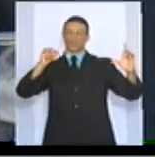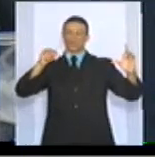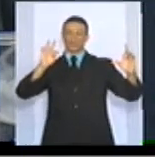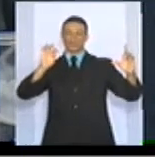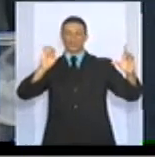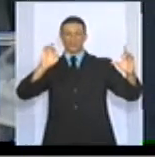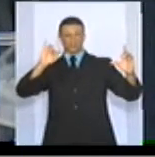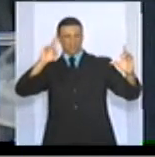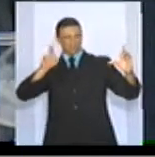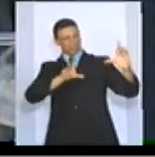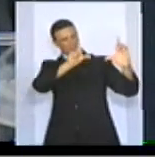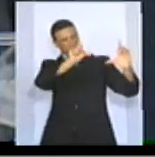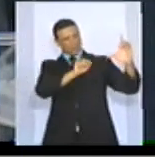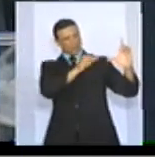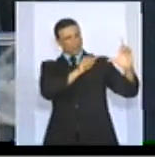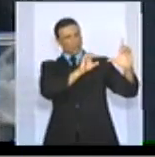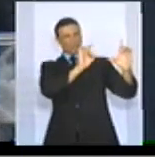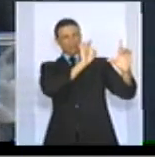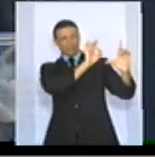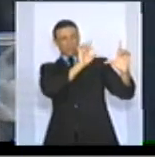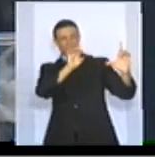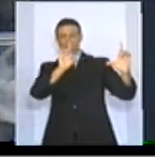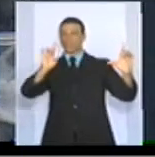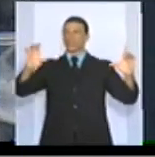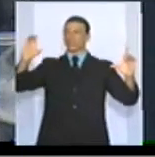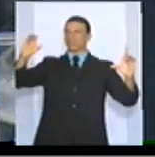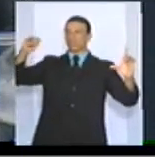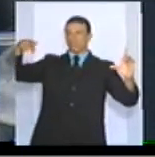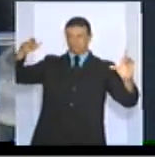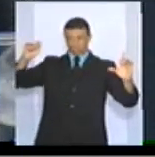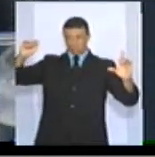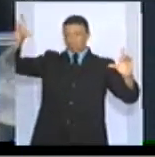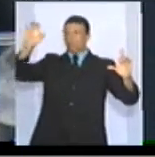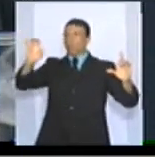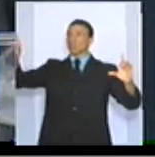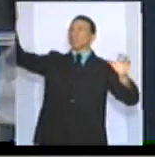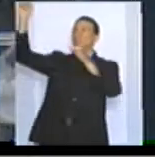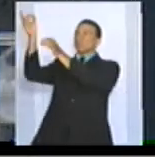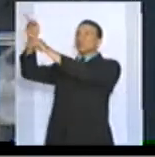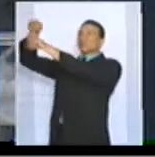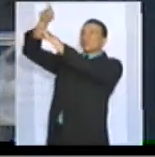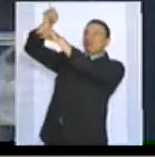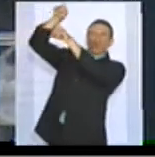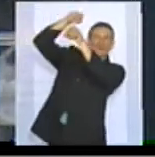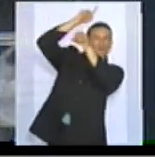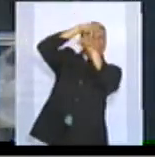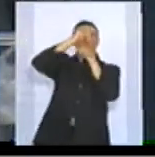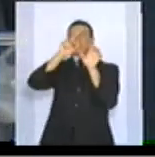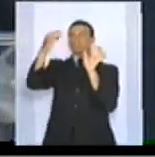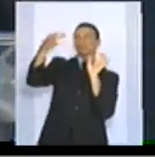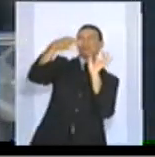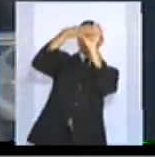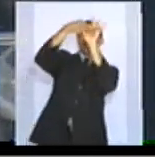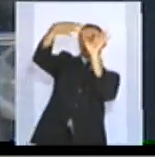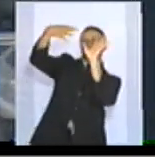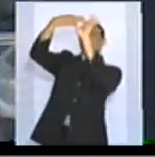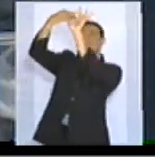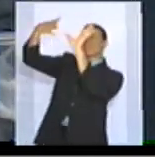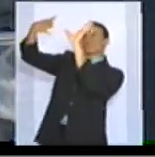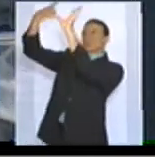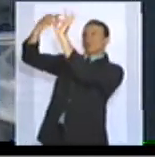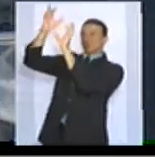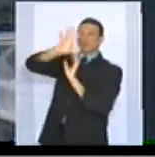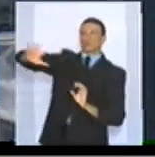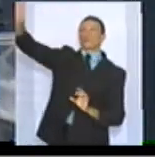os canais devem ser emitidos nos países da comunidade europeia, portanto, nenhuma emissão do exterior para o território